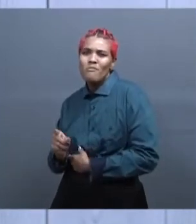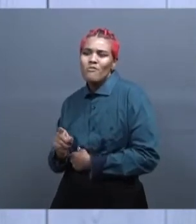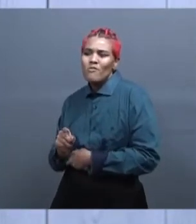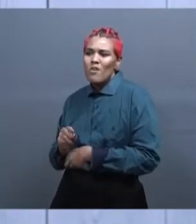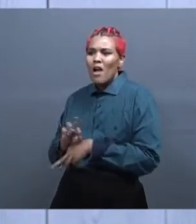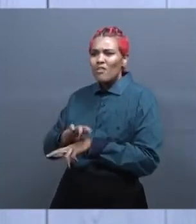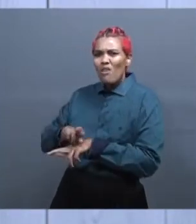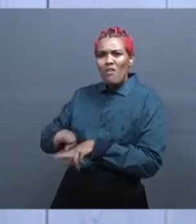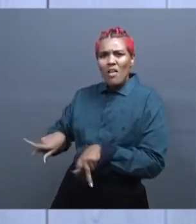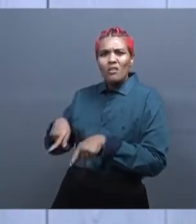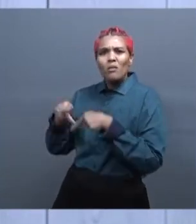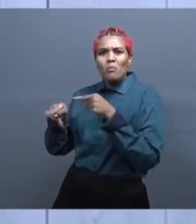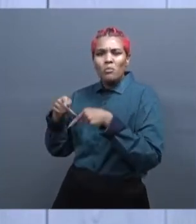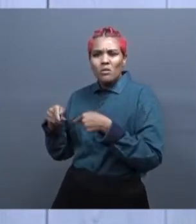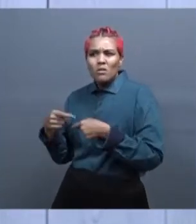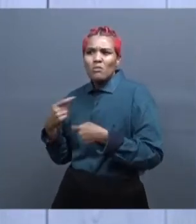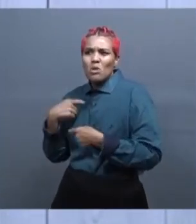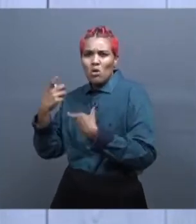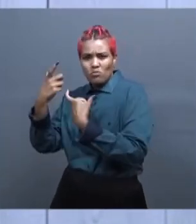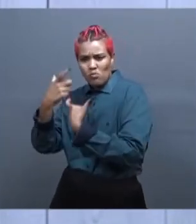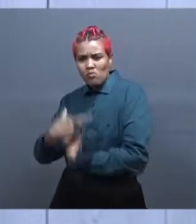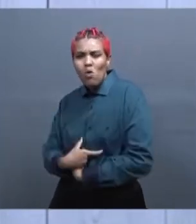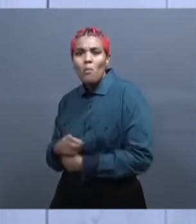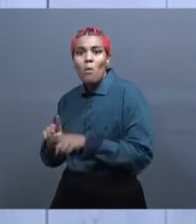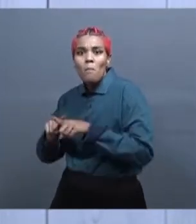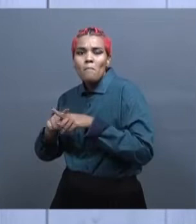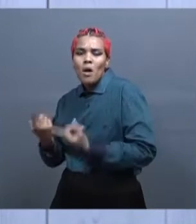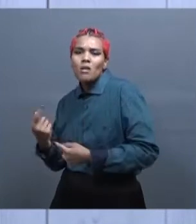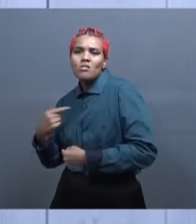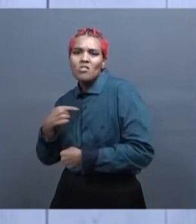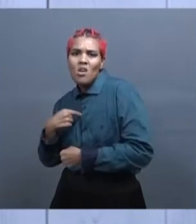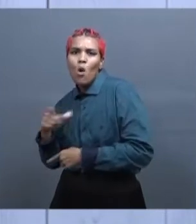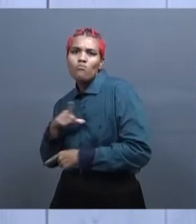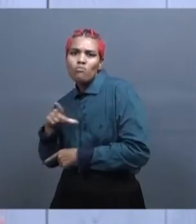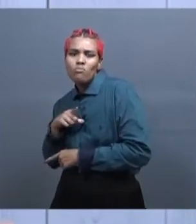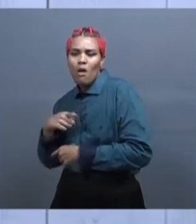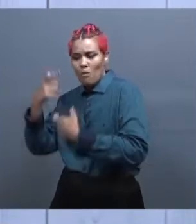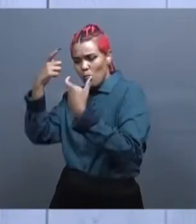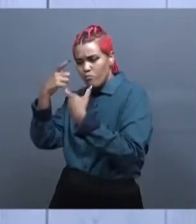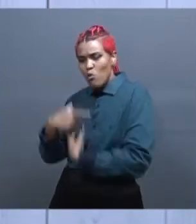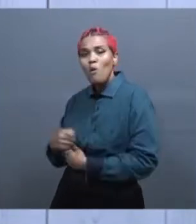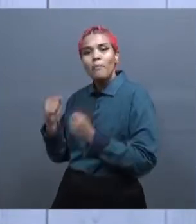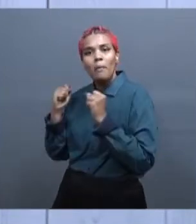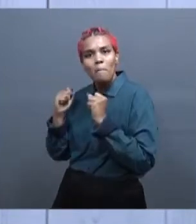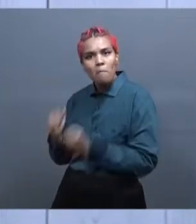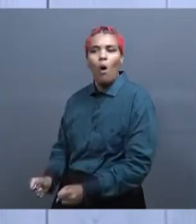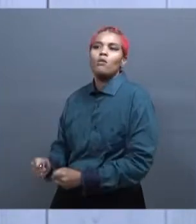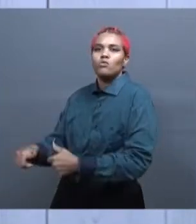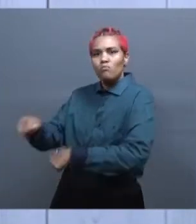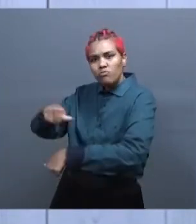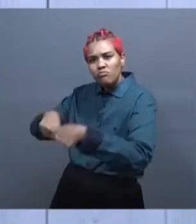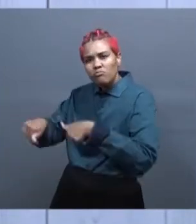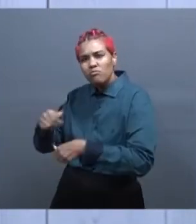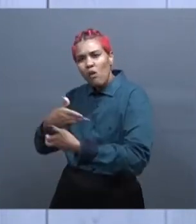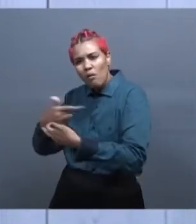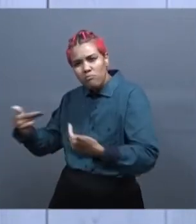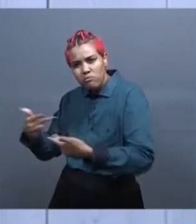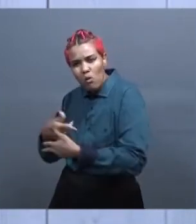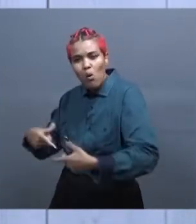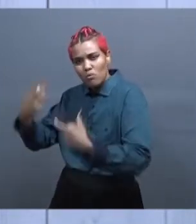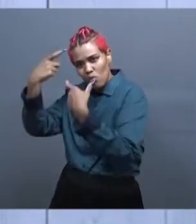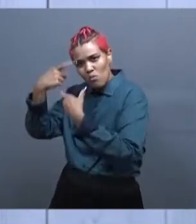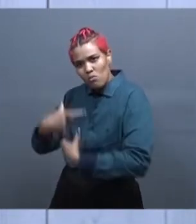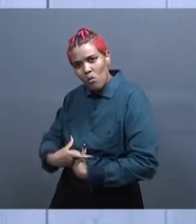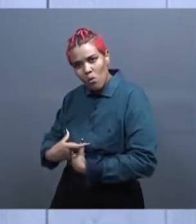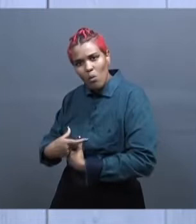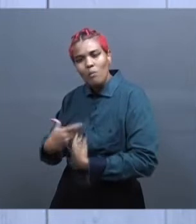alguns povos de que eu sou um corpo mas que eu tenho um corpo e de que eu posso fazer diferentes coisas com ele inclusive fazer desse corpo